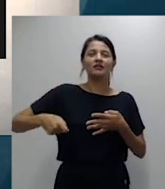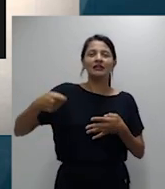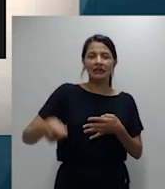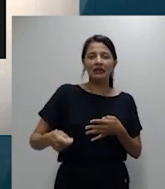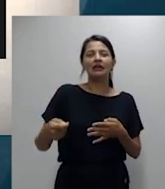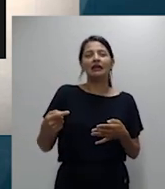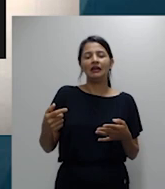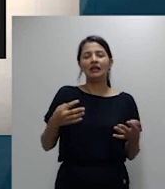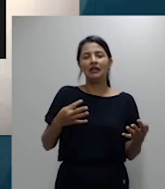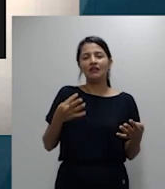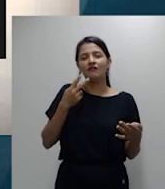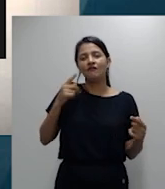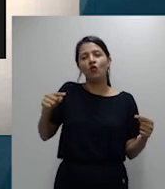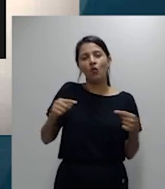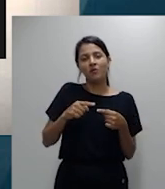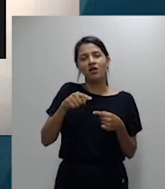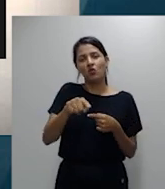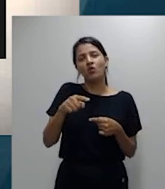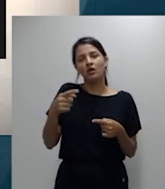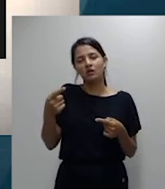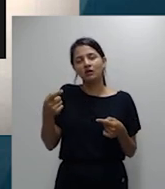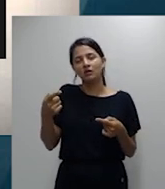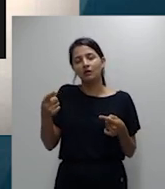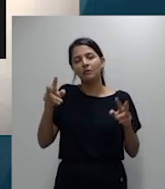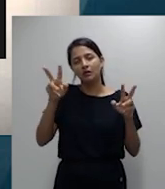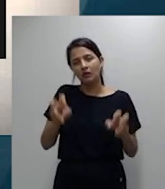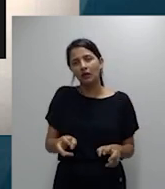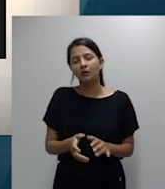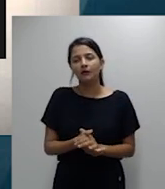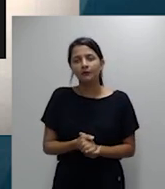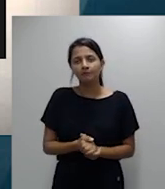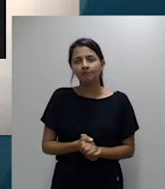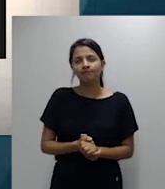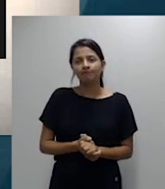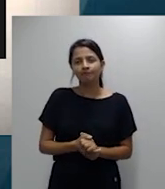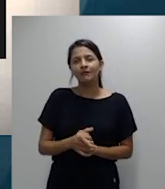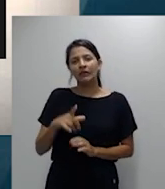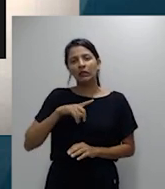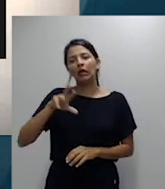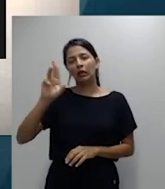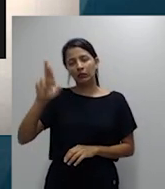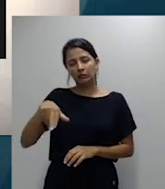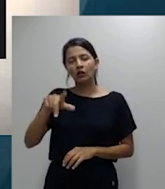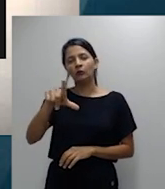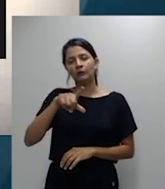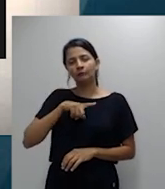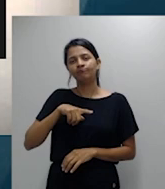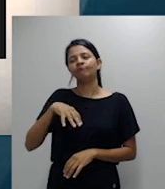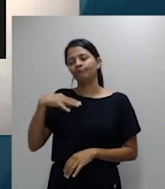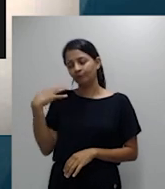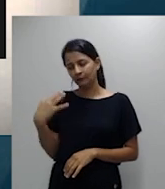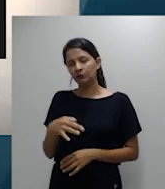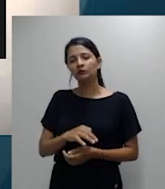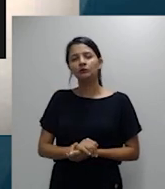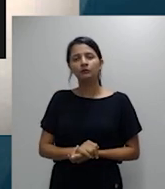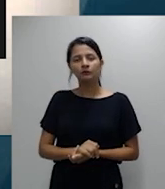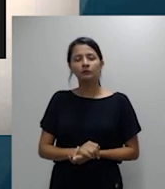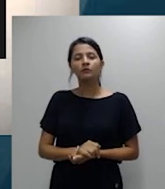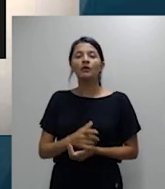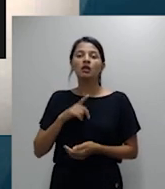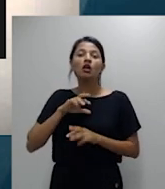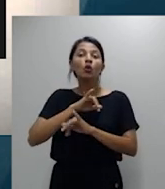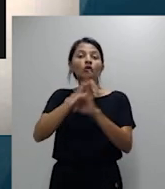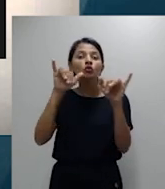pretérito outro tecido não é tem razão exatamente tá então procure o